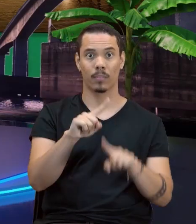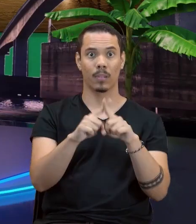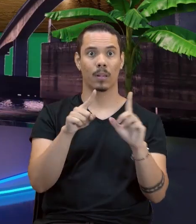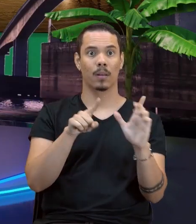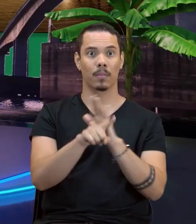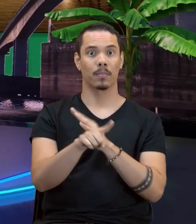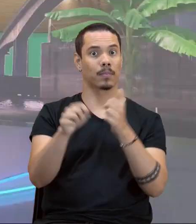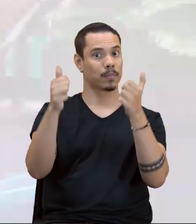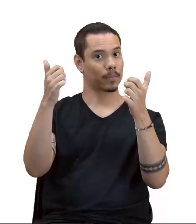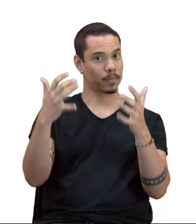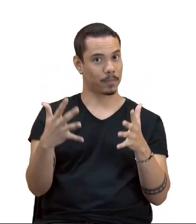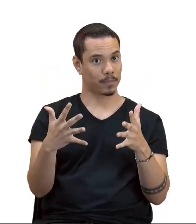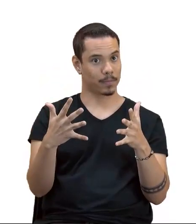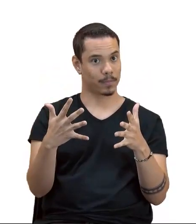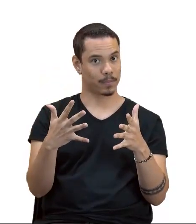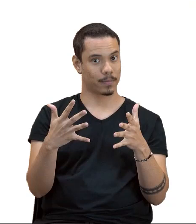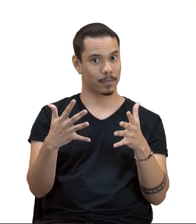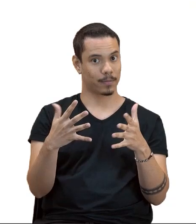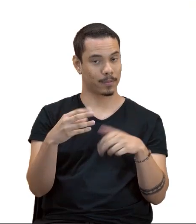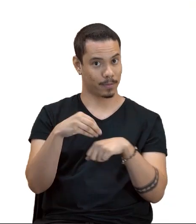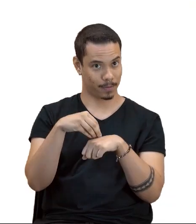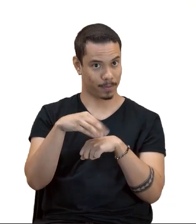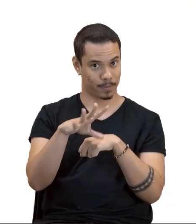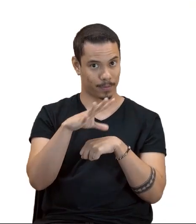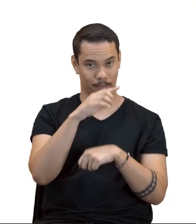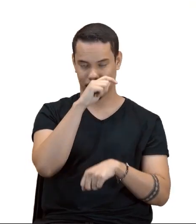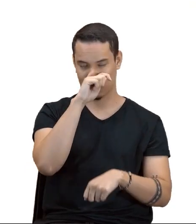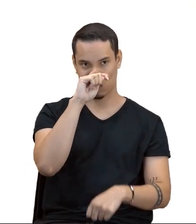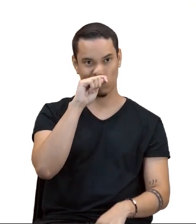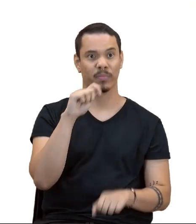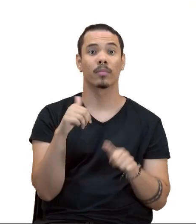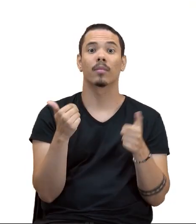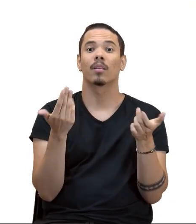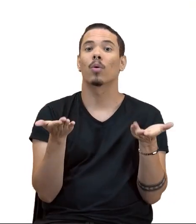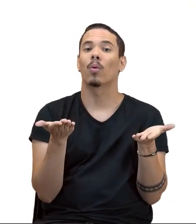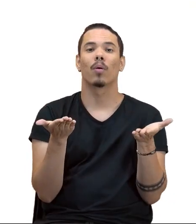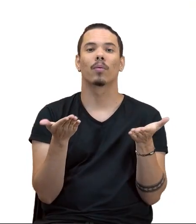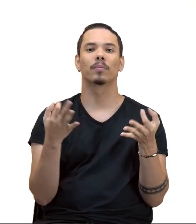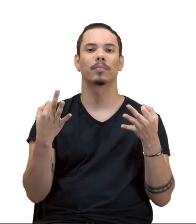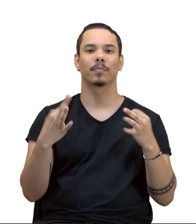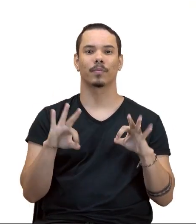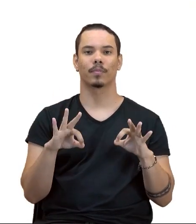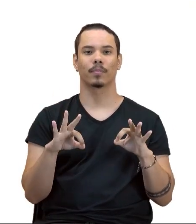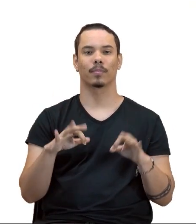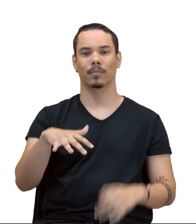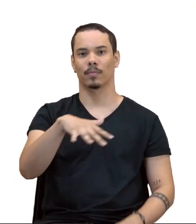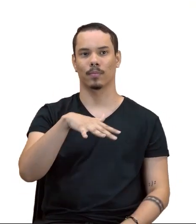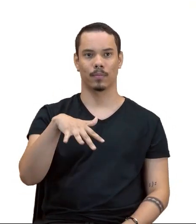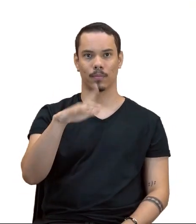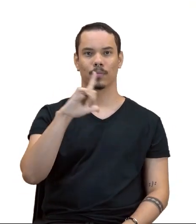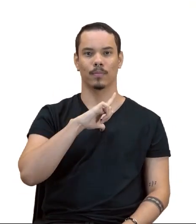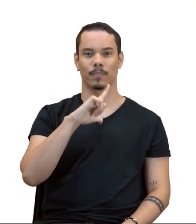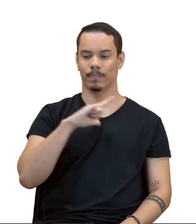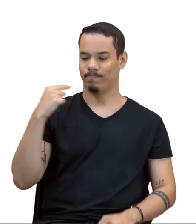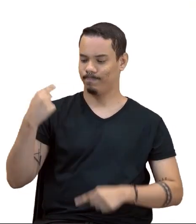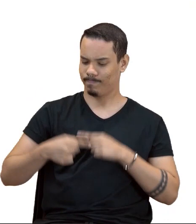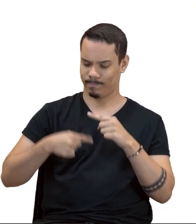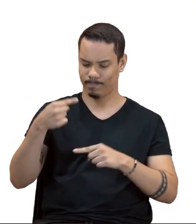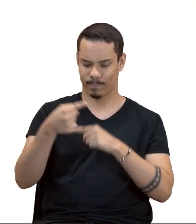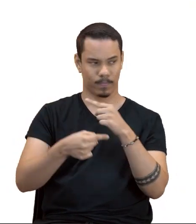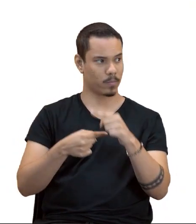boa, boa. Olha aí, galera. Mais uma dica. Vamos lá, então, qual que é a região que passou por todo esse processo aí?